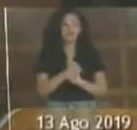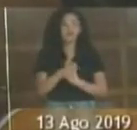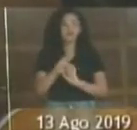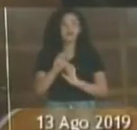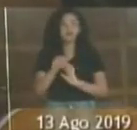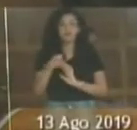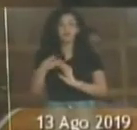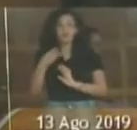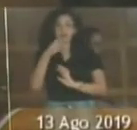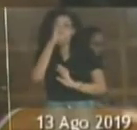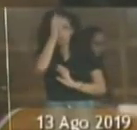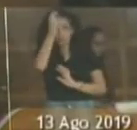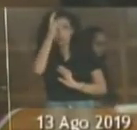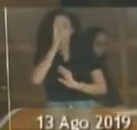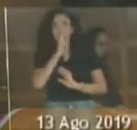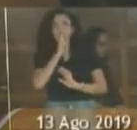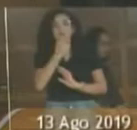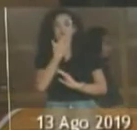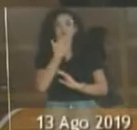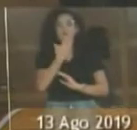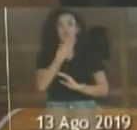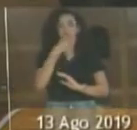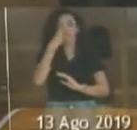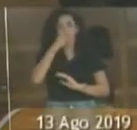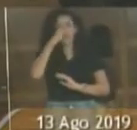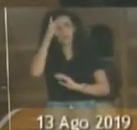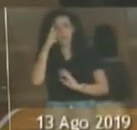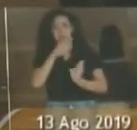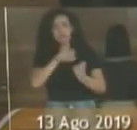da prefeitura em resposta às indicações do vereador Camu.